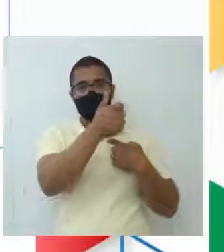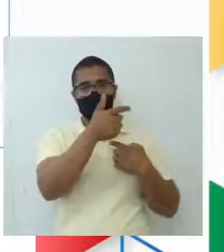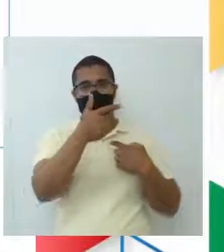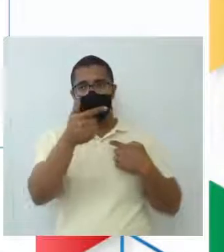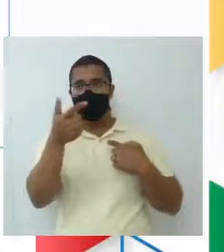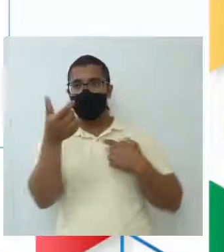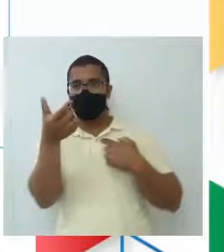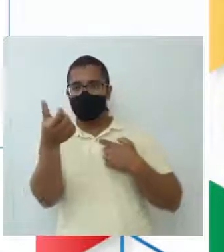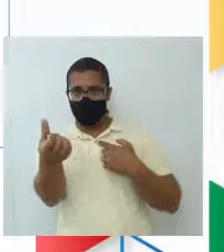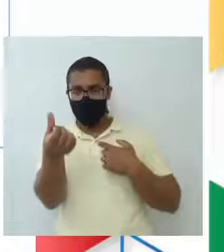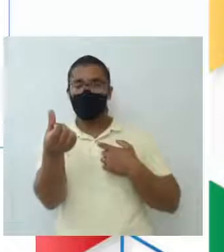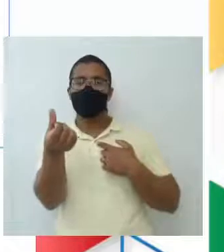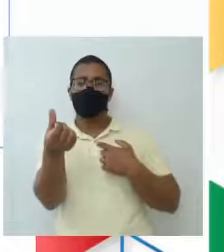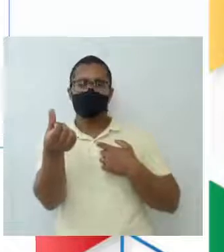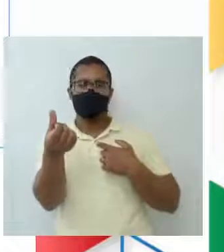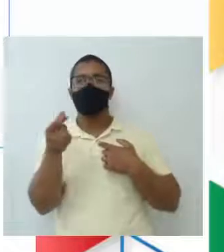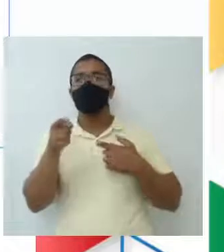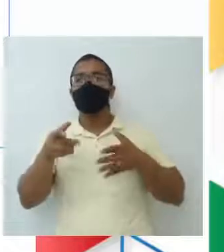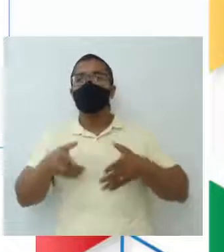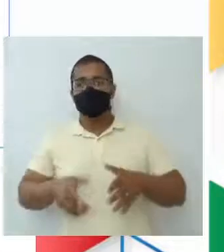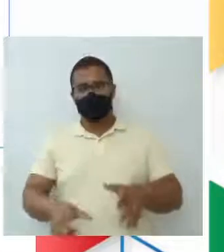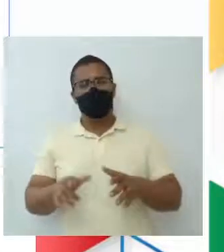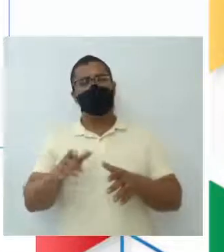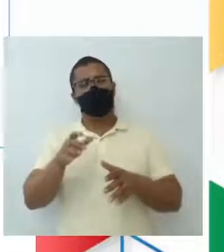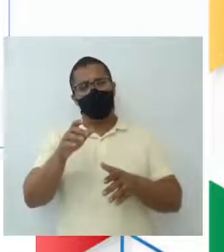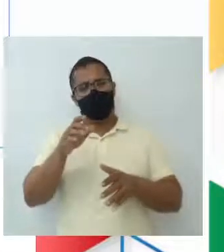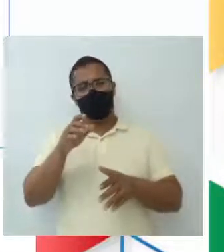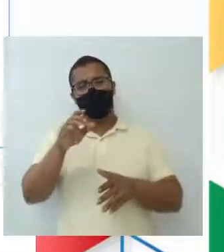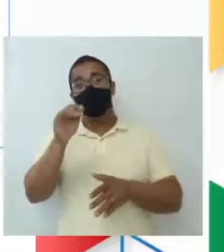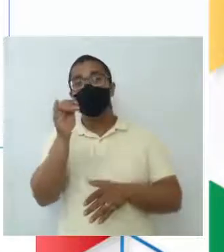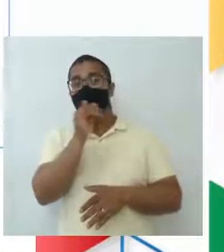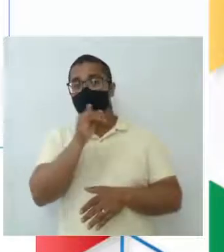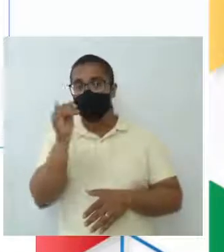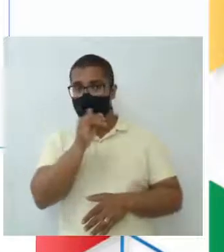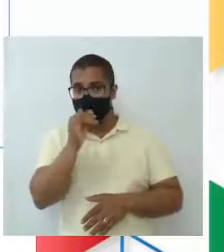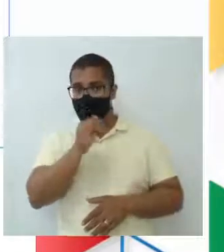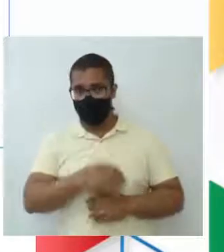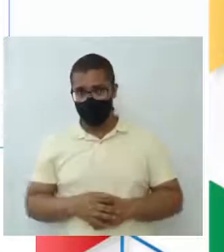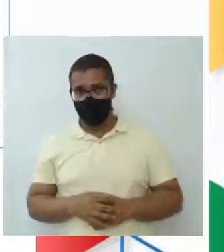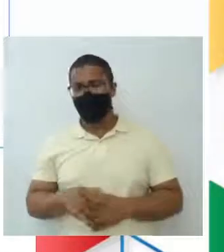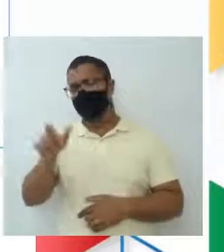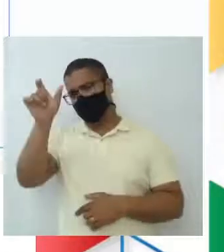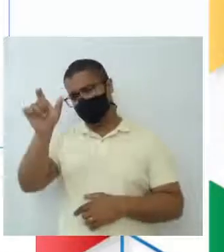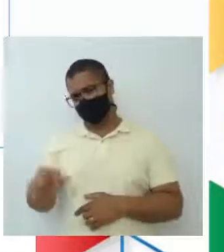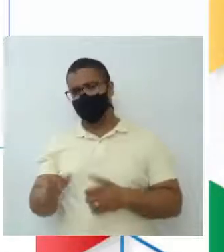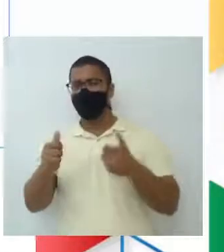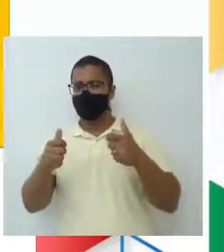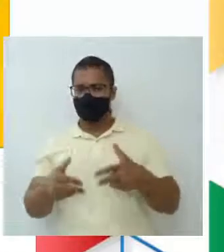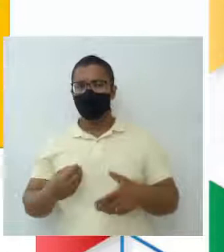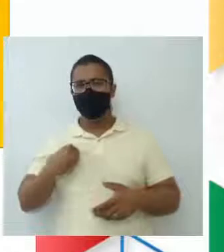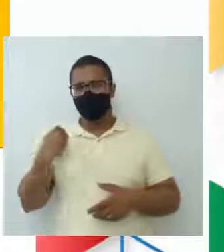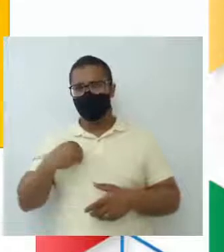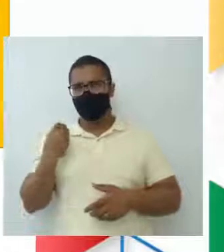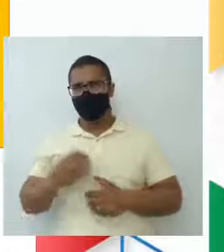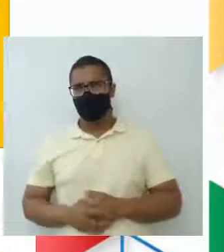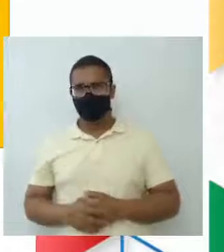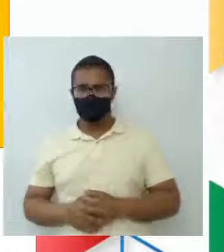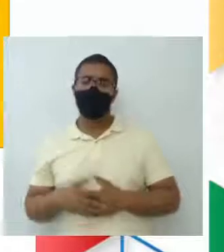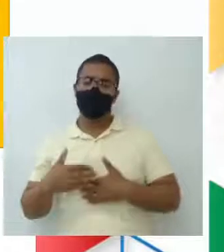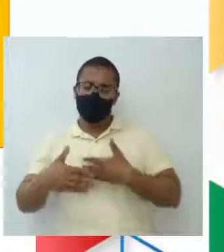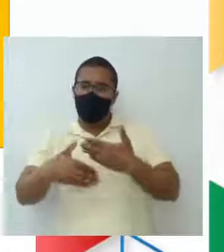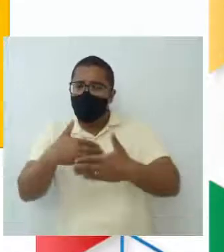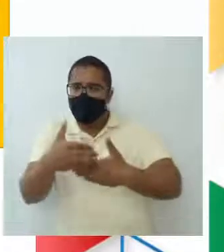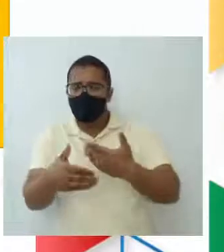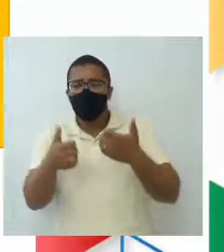católico, nascido na atual Itália. Isso é um pouco da biografia dele. E andando